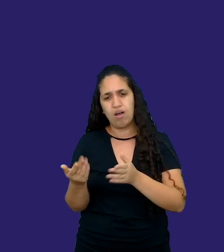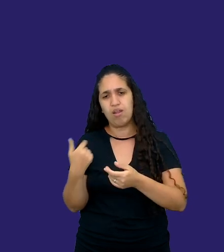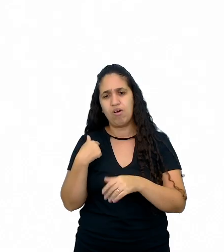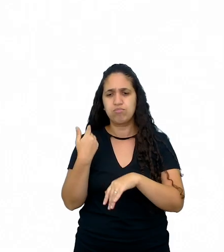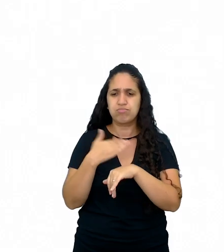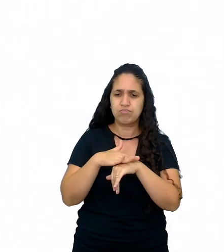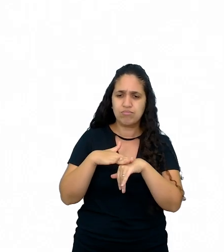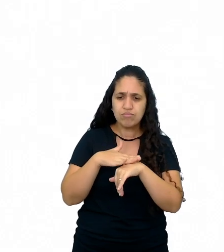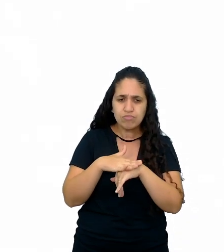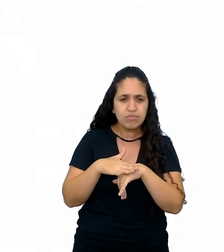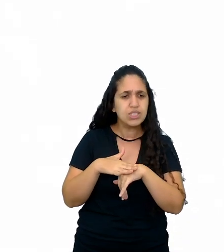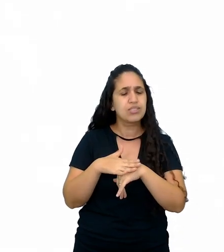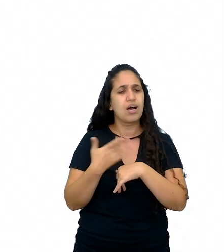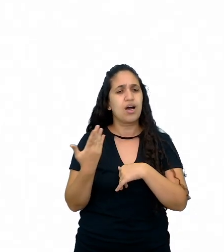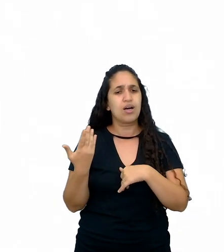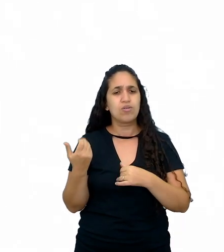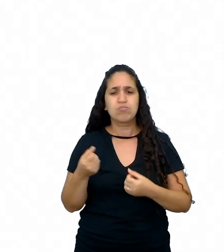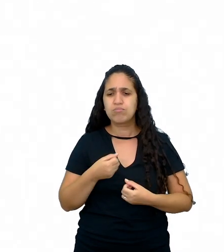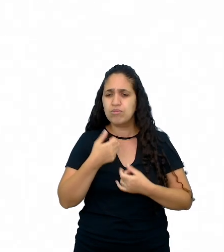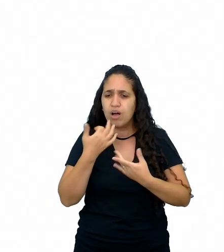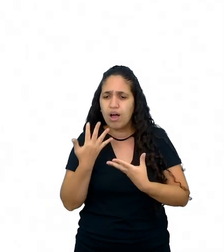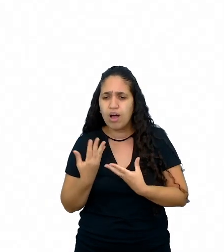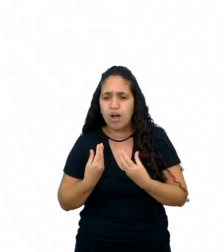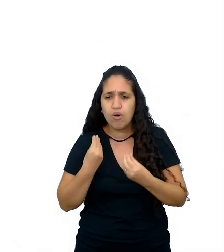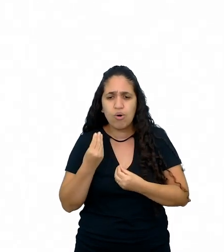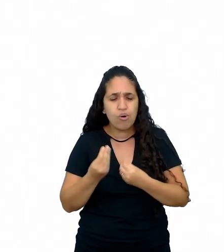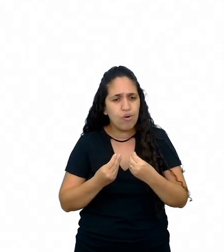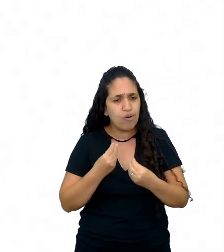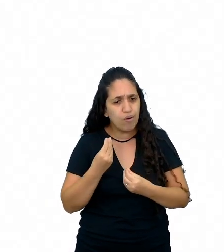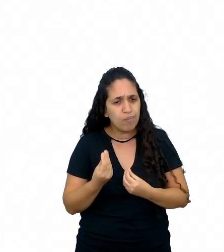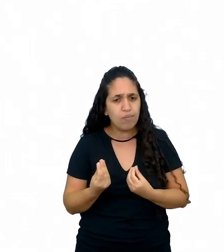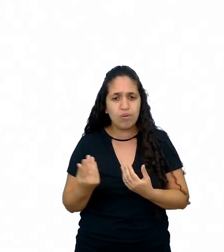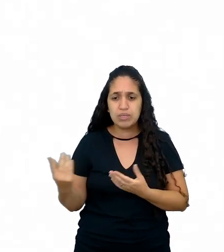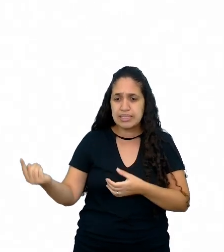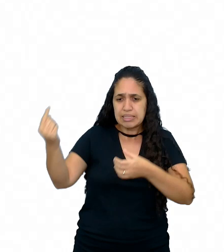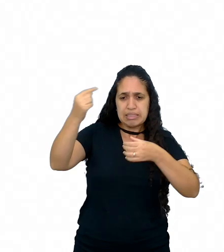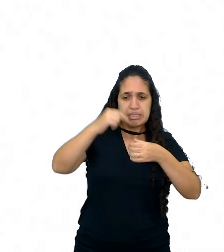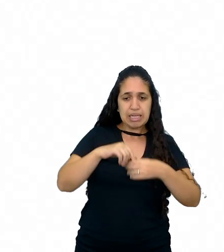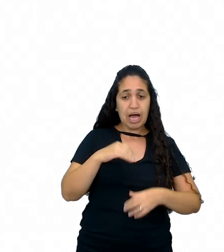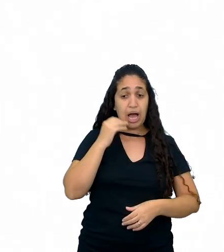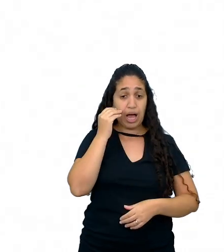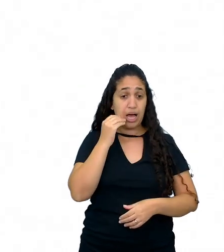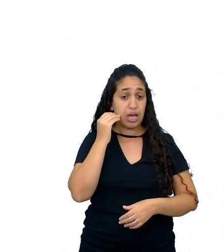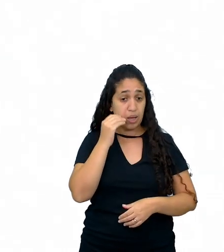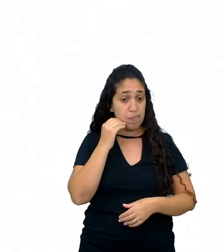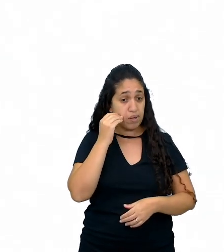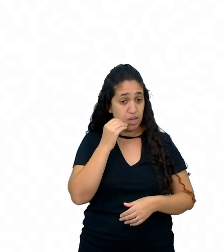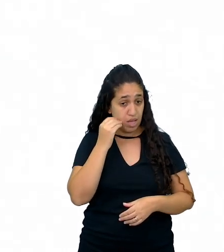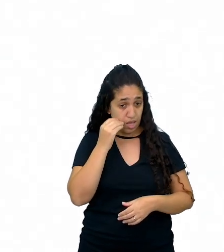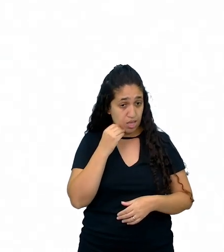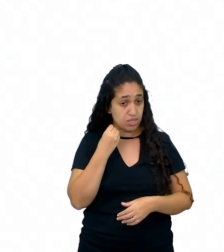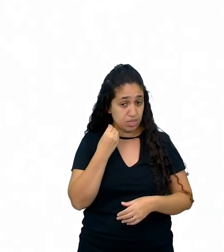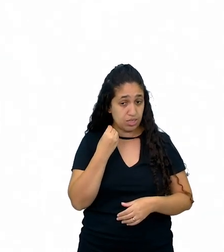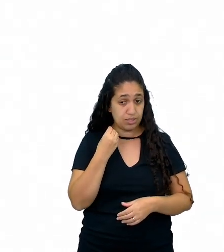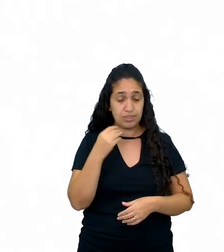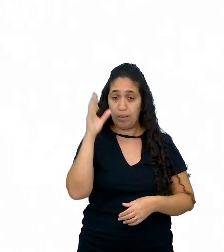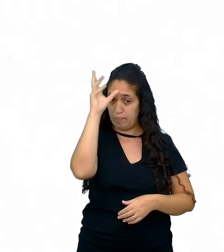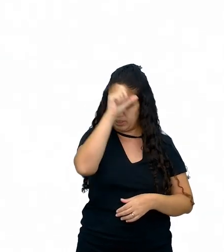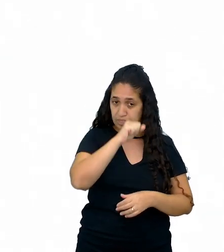um pouquinho como trazer essas experiências, né, da ABP,